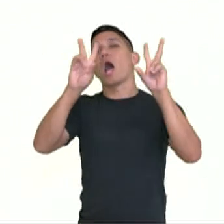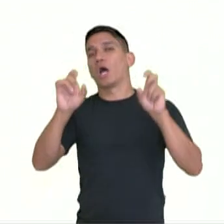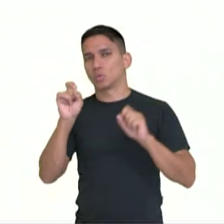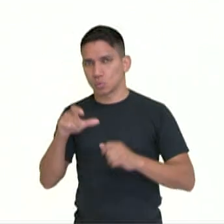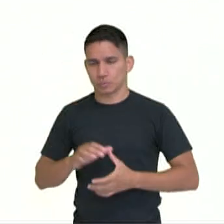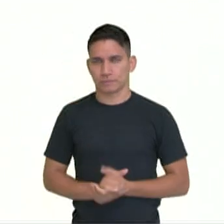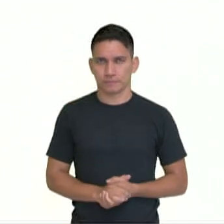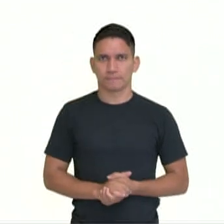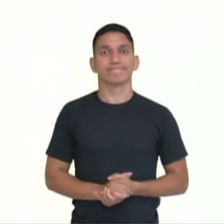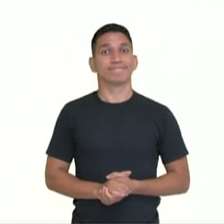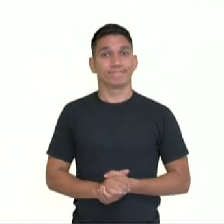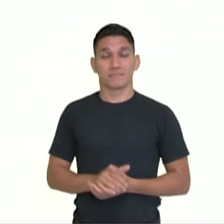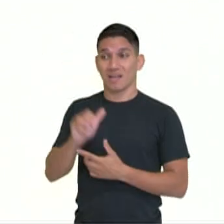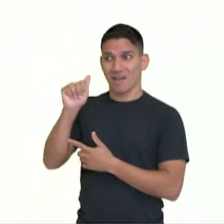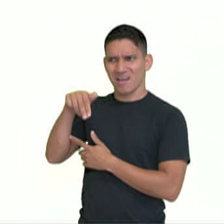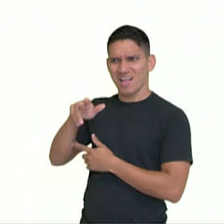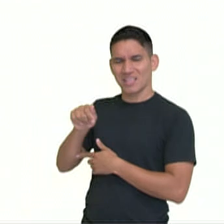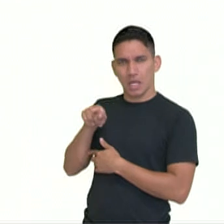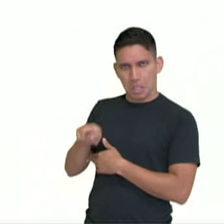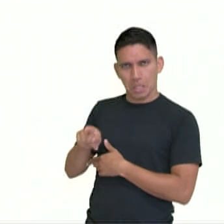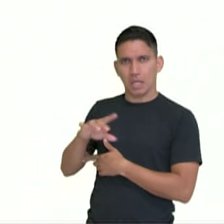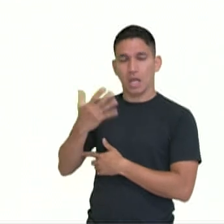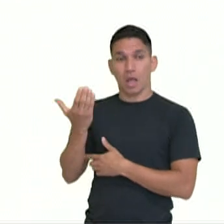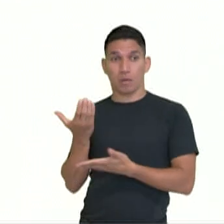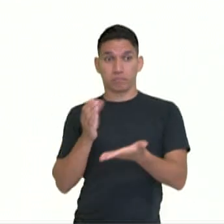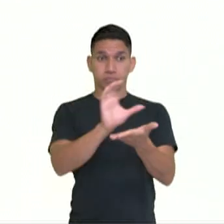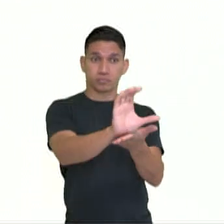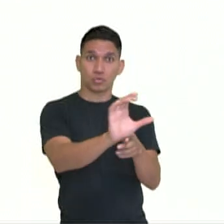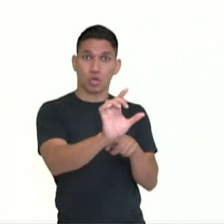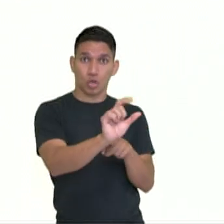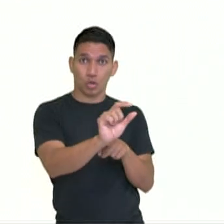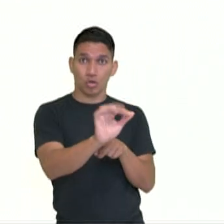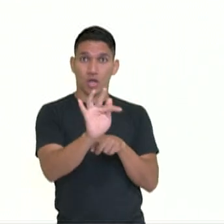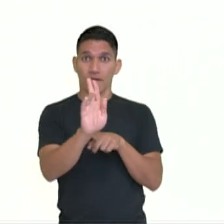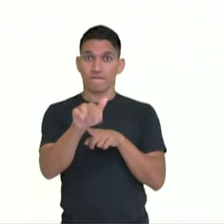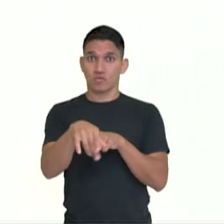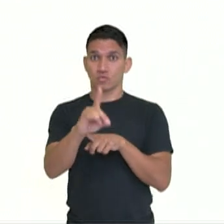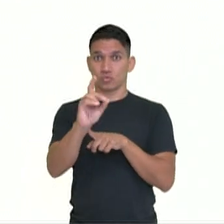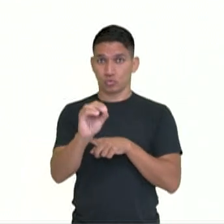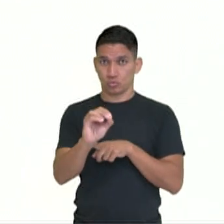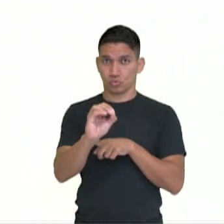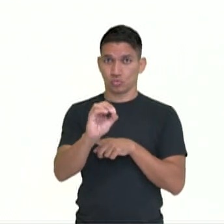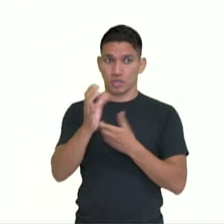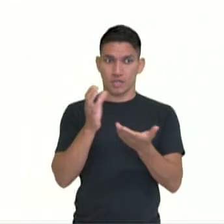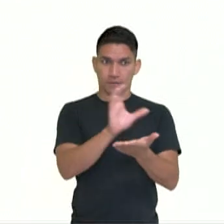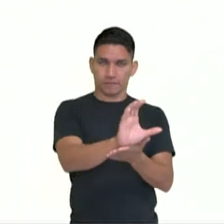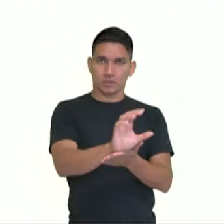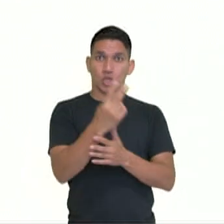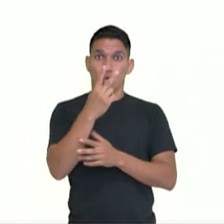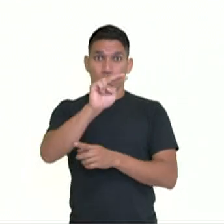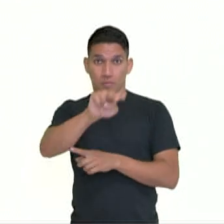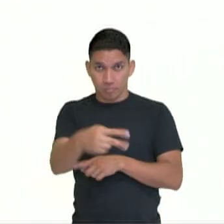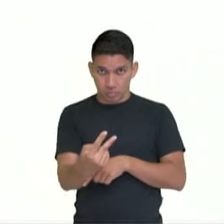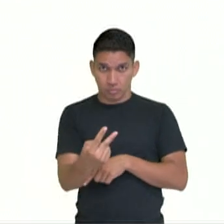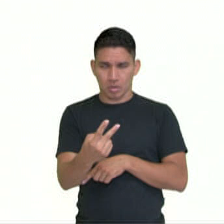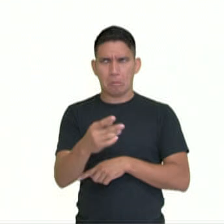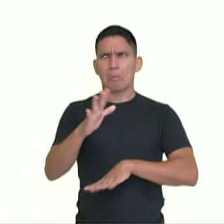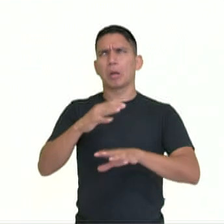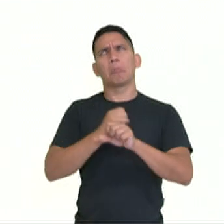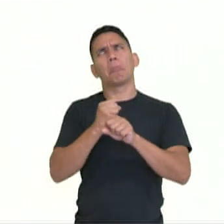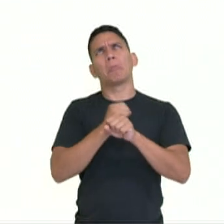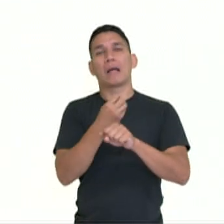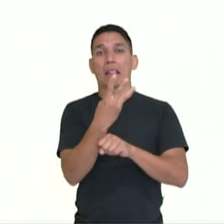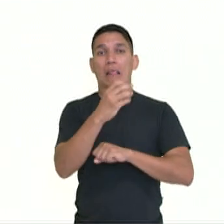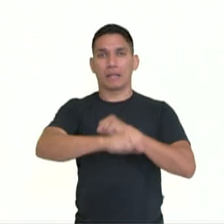lá. A Ana aplicou em um fundo de investimentos R$2.000 durante 3 anos. Ao